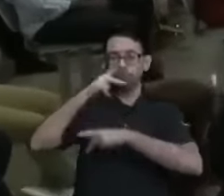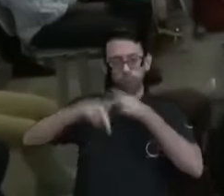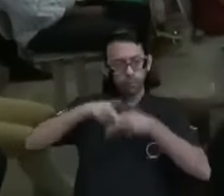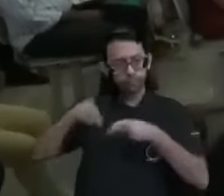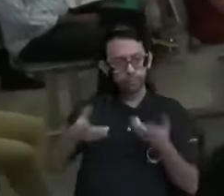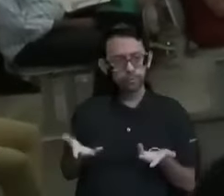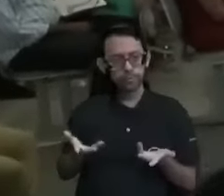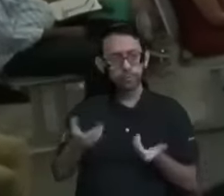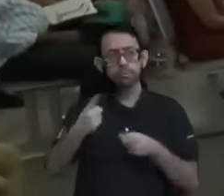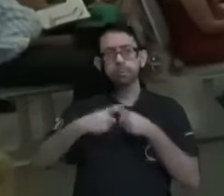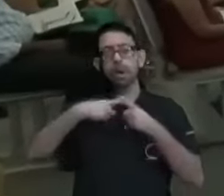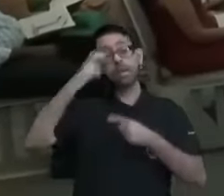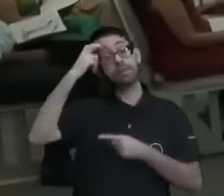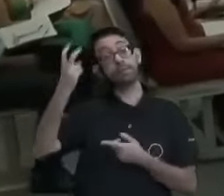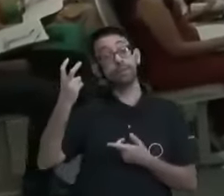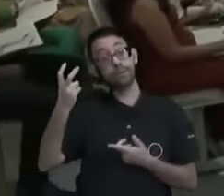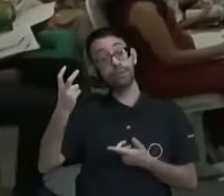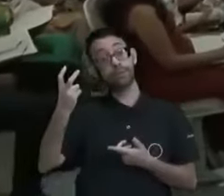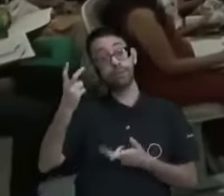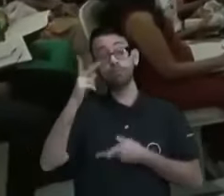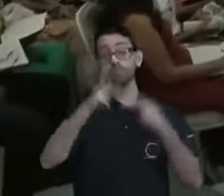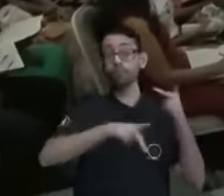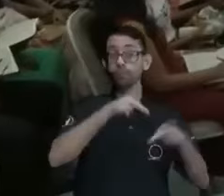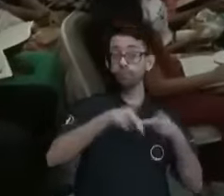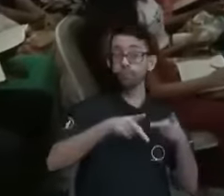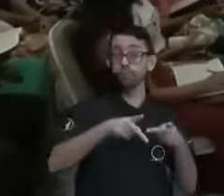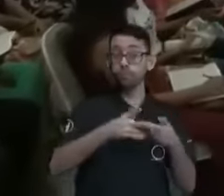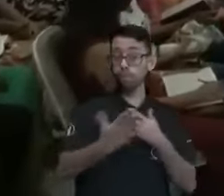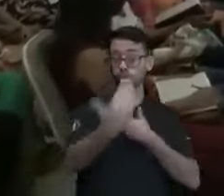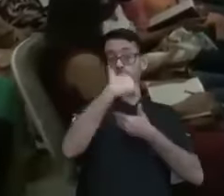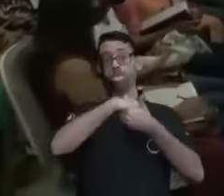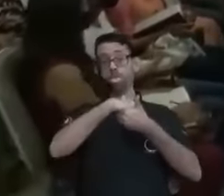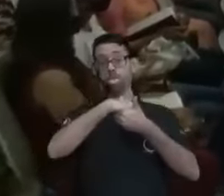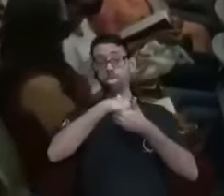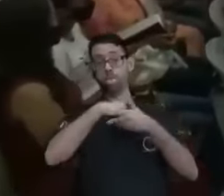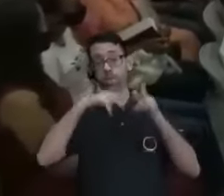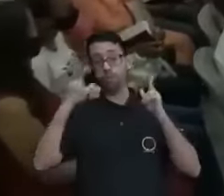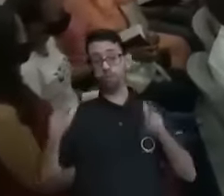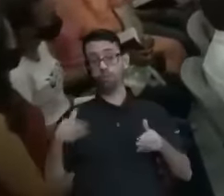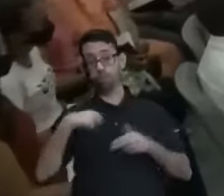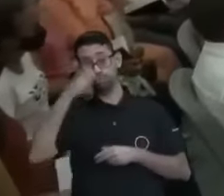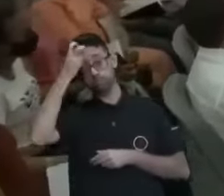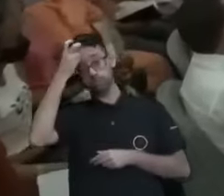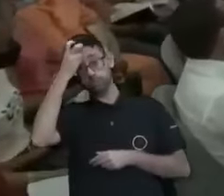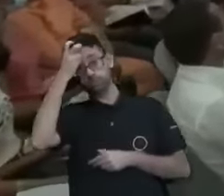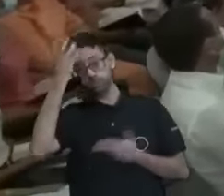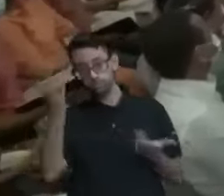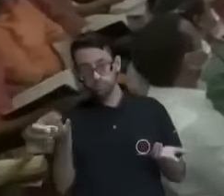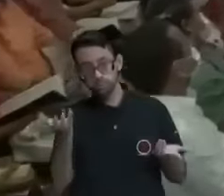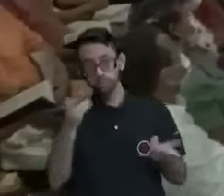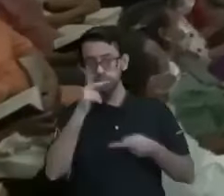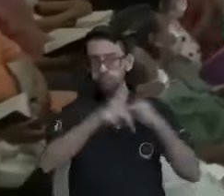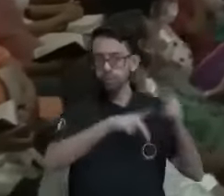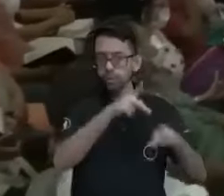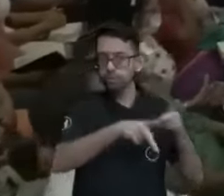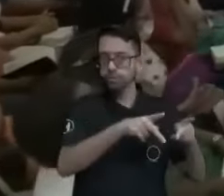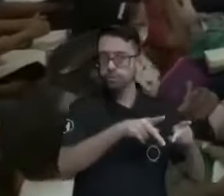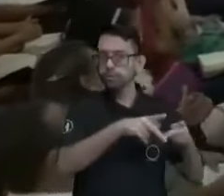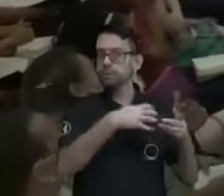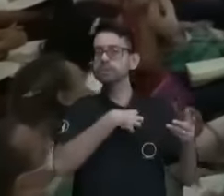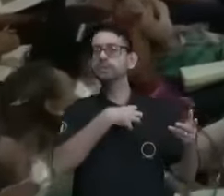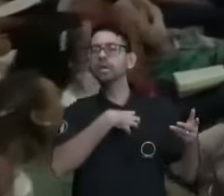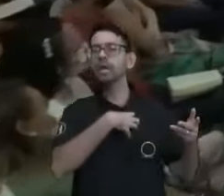livre-arbítrio eles não perderam a a mentalidade de escravo e não incorporaram a